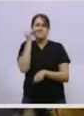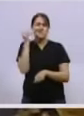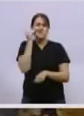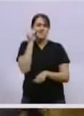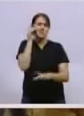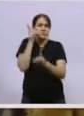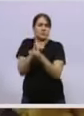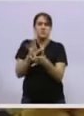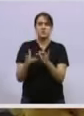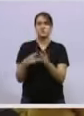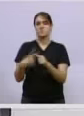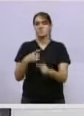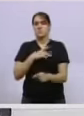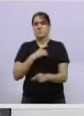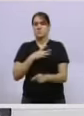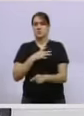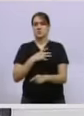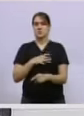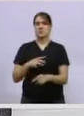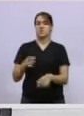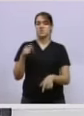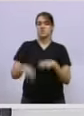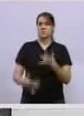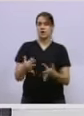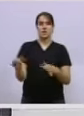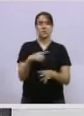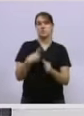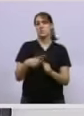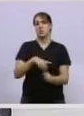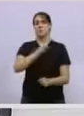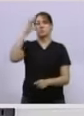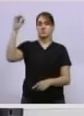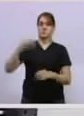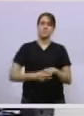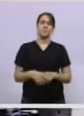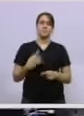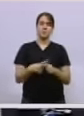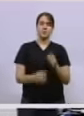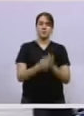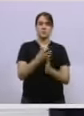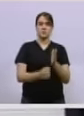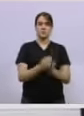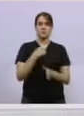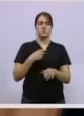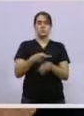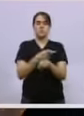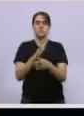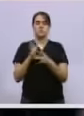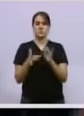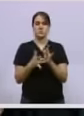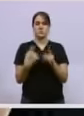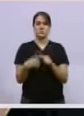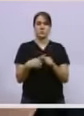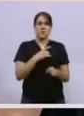sagrado, porque você tinha medo do inferno, não era porque você tinha amor a Deus. Talvez tantas vezes eu tenha corrido atrás do sagrado, era por causa